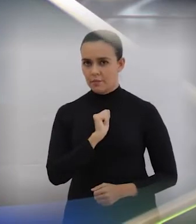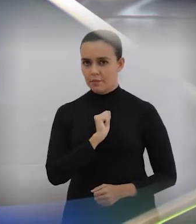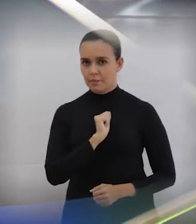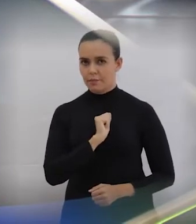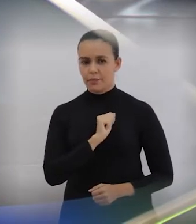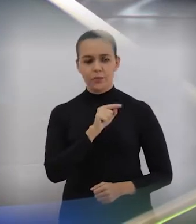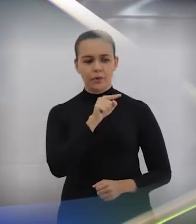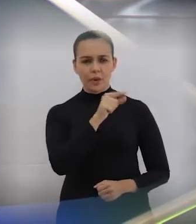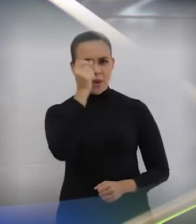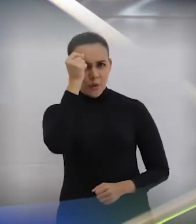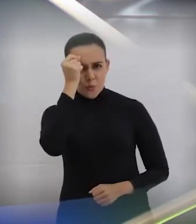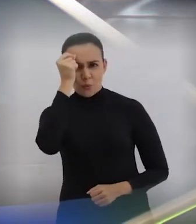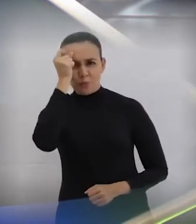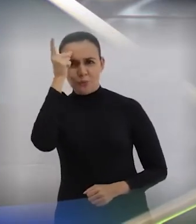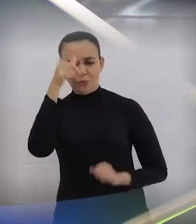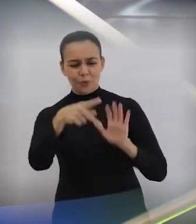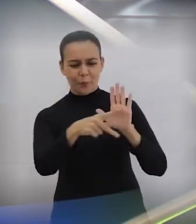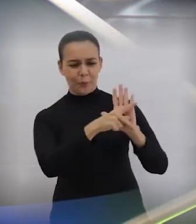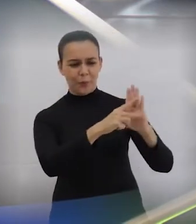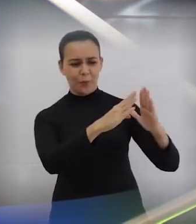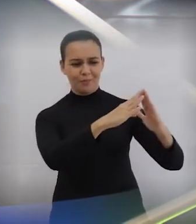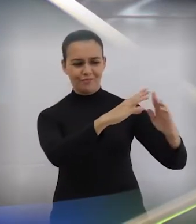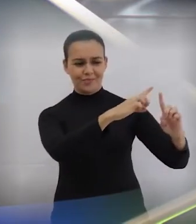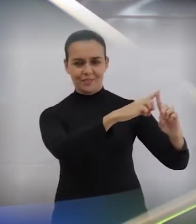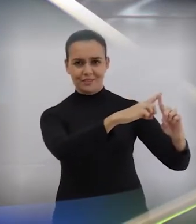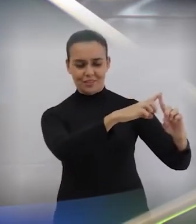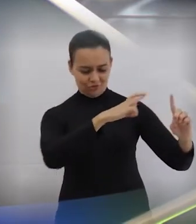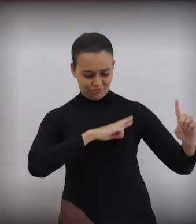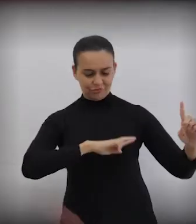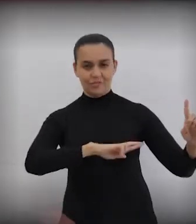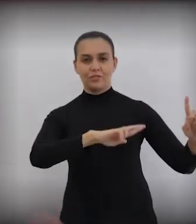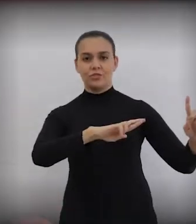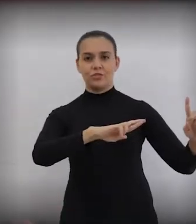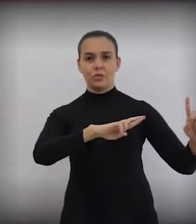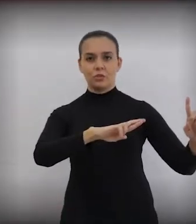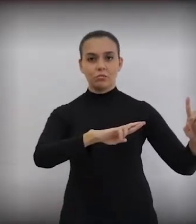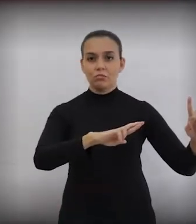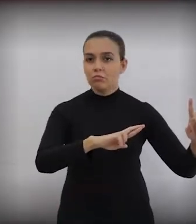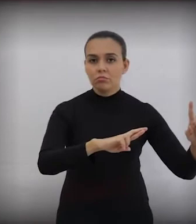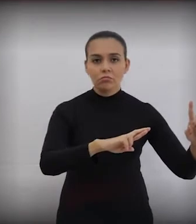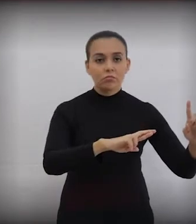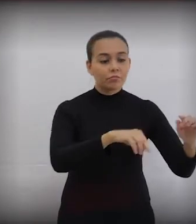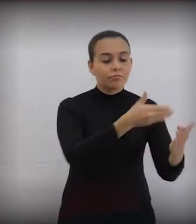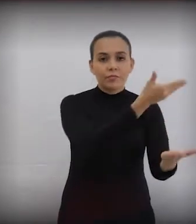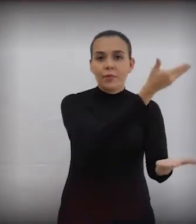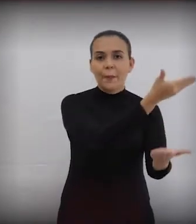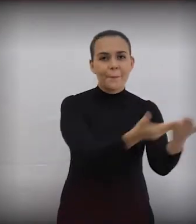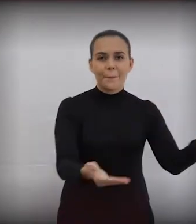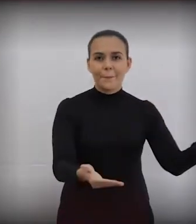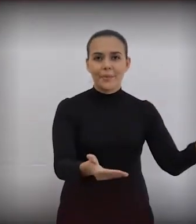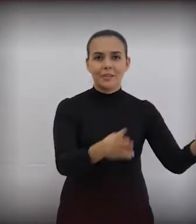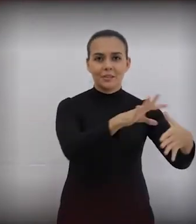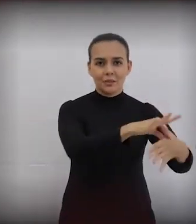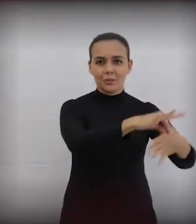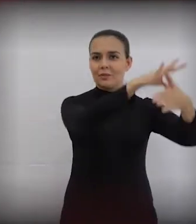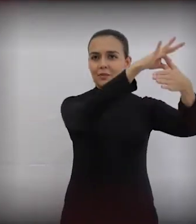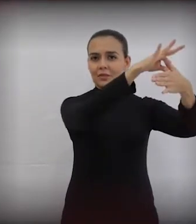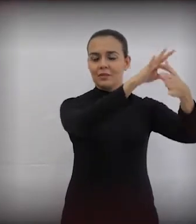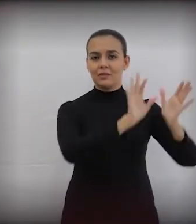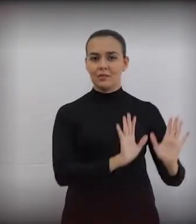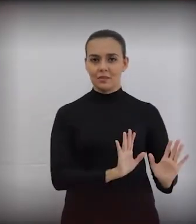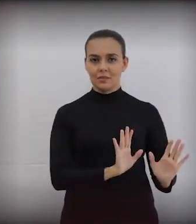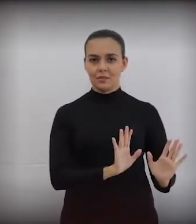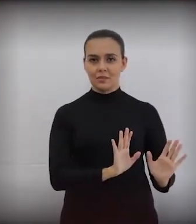a detentora dessa cultura cristã, ela perdeu o monopólio